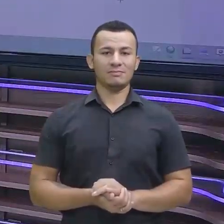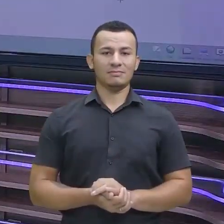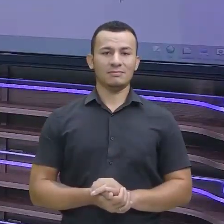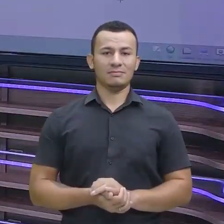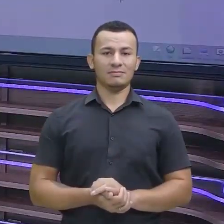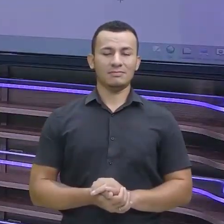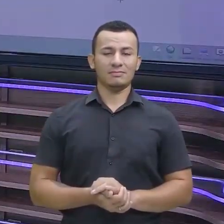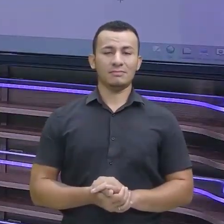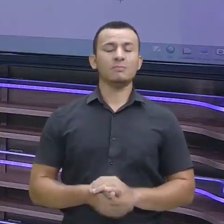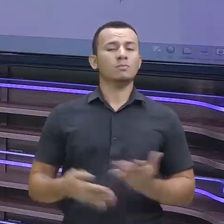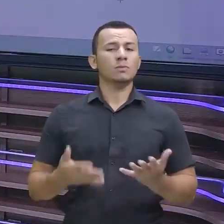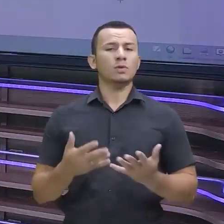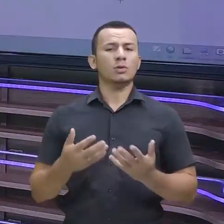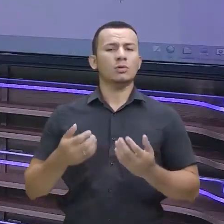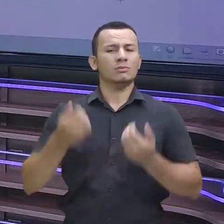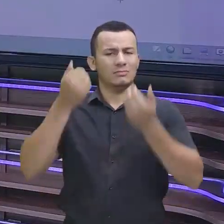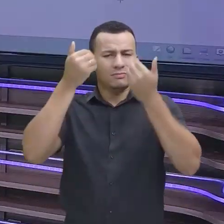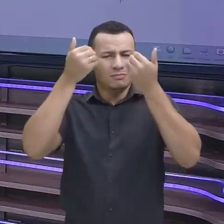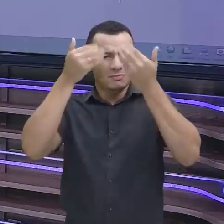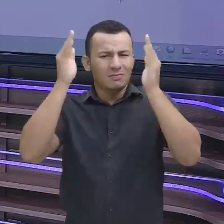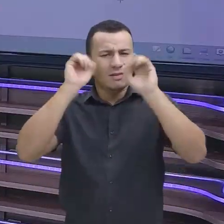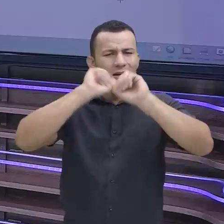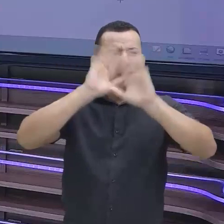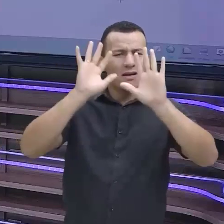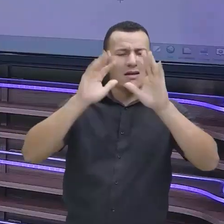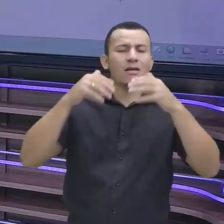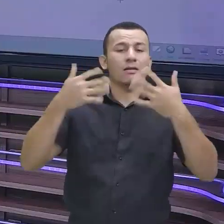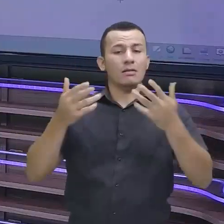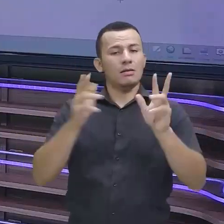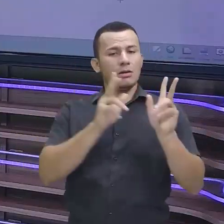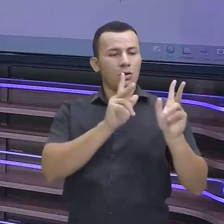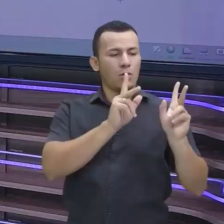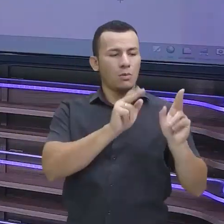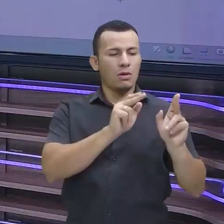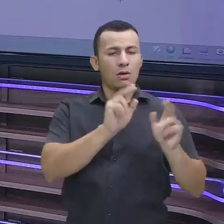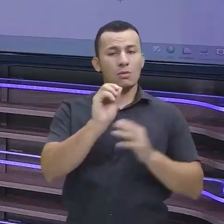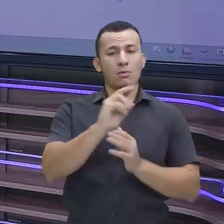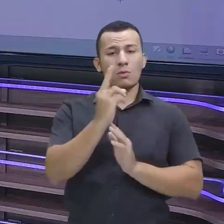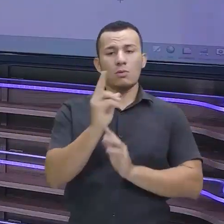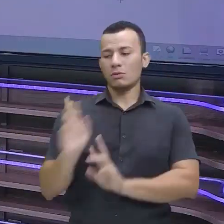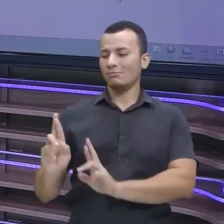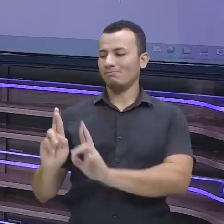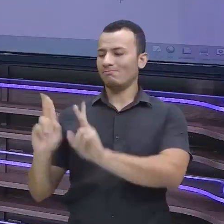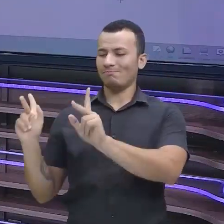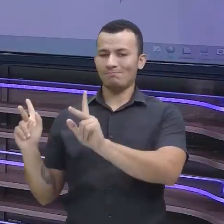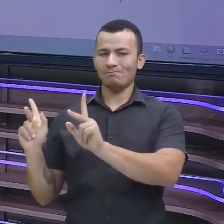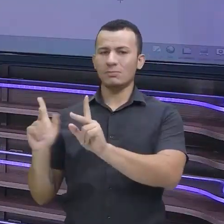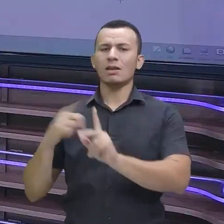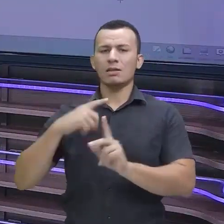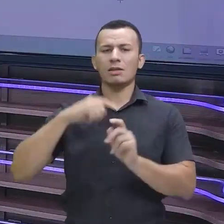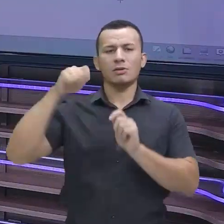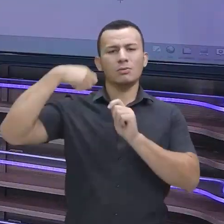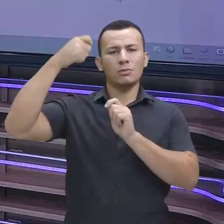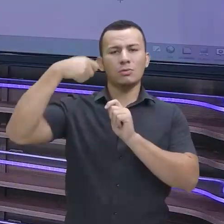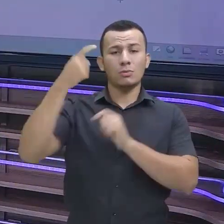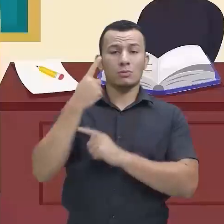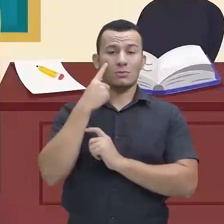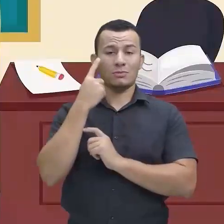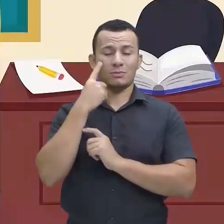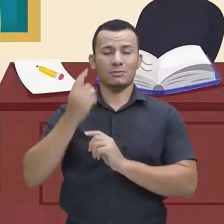Para entender melhor essa relação de igualdade ou diferença, vamos assistir um vídeo.